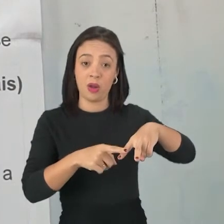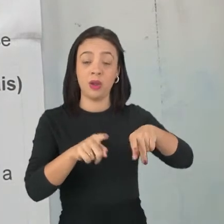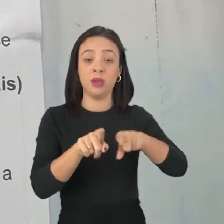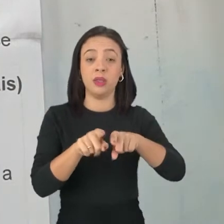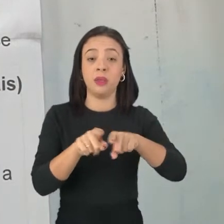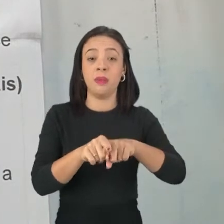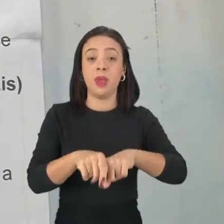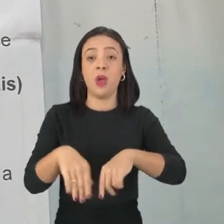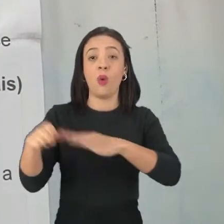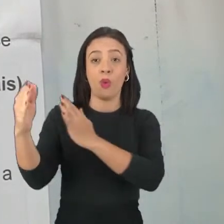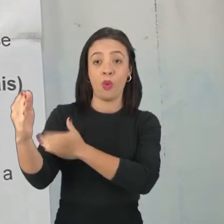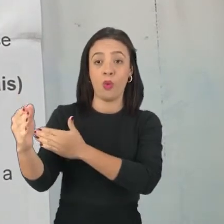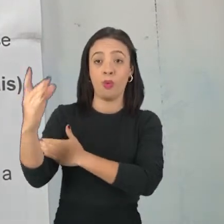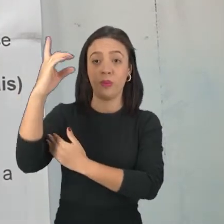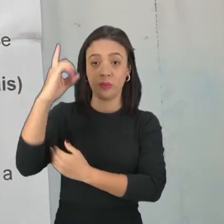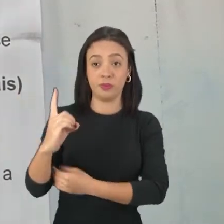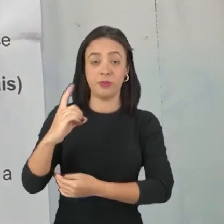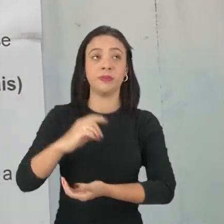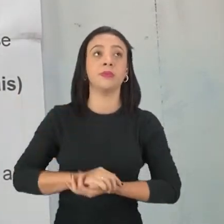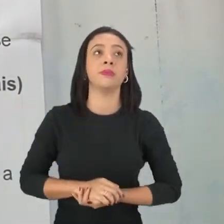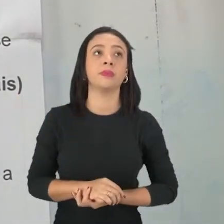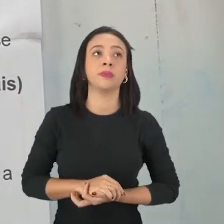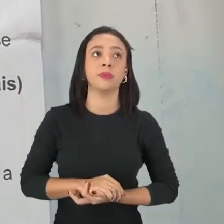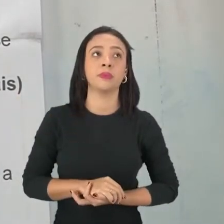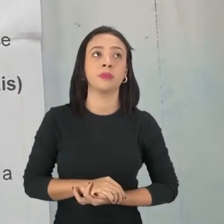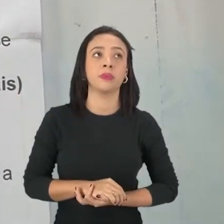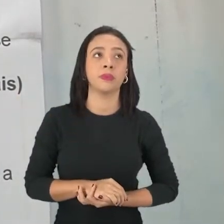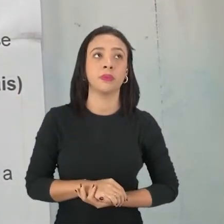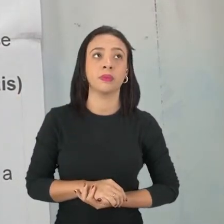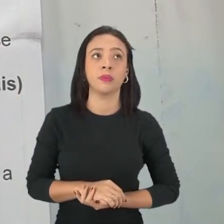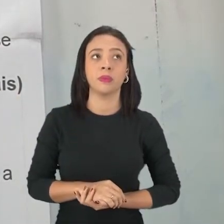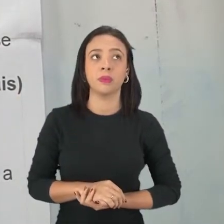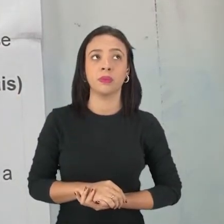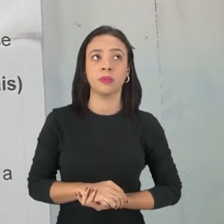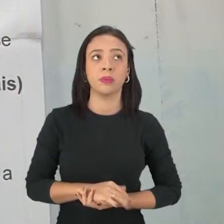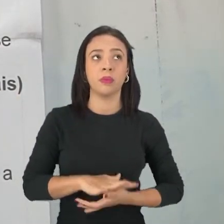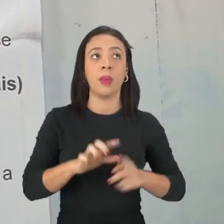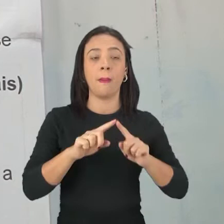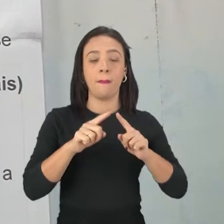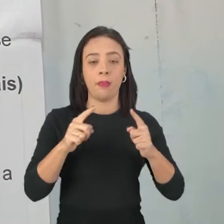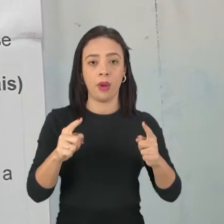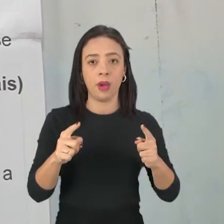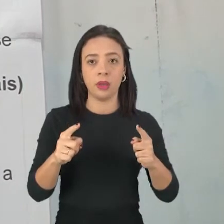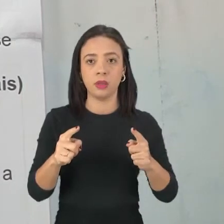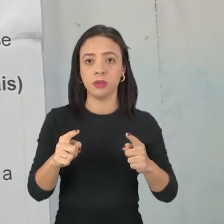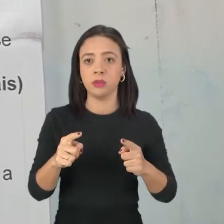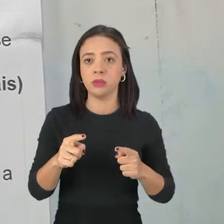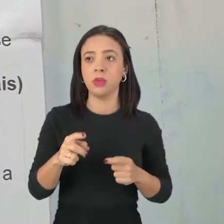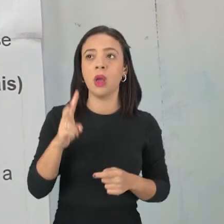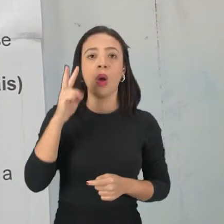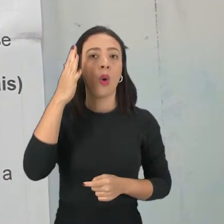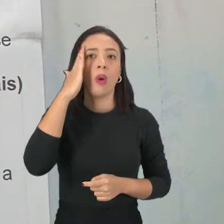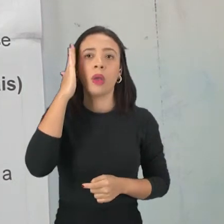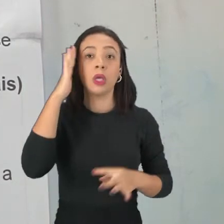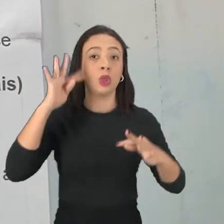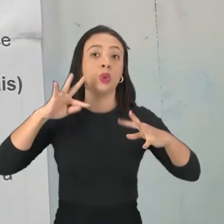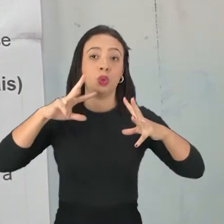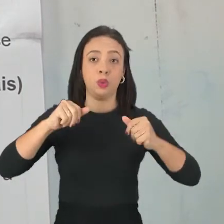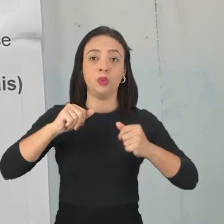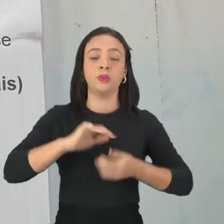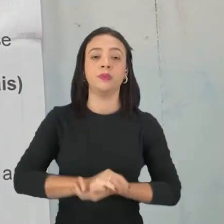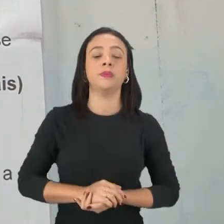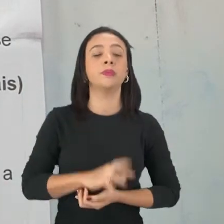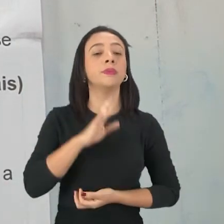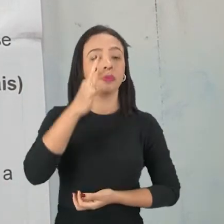e o braço direito tá um feridos aprende o braço direito Ok mas estava totalmente lúcido o